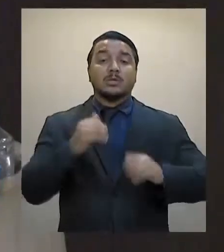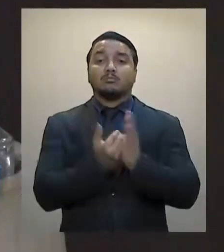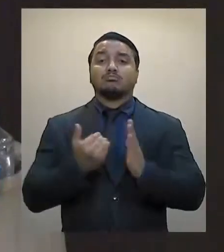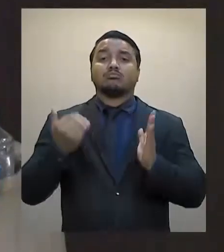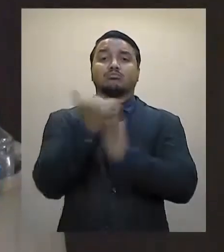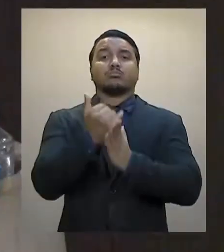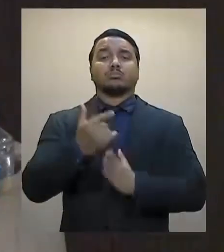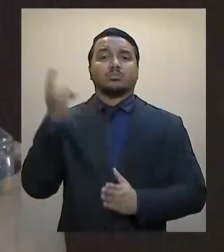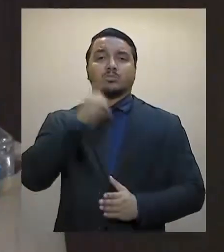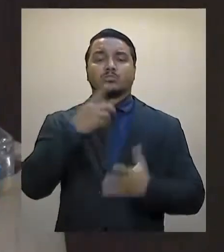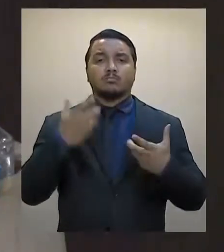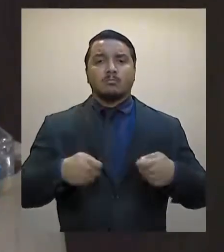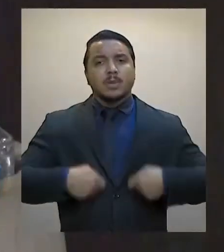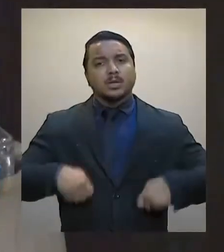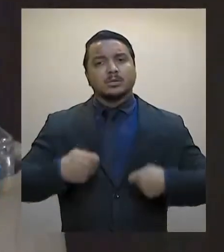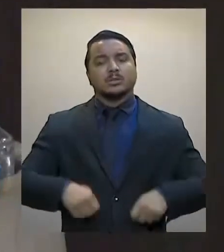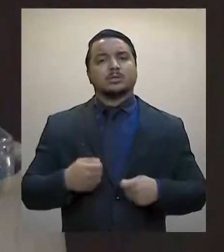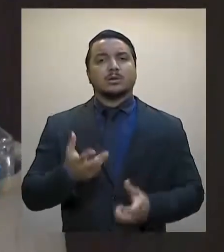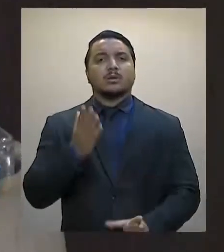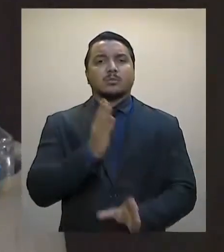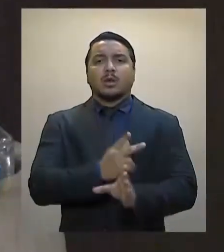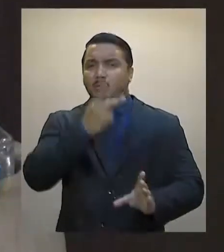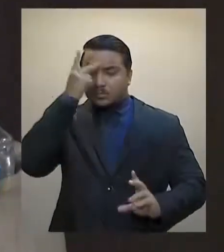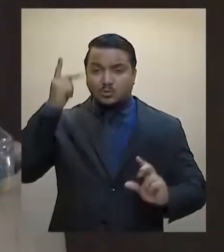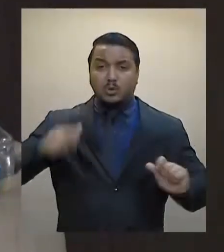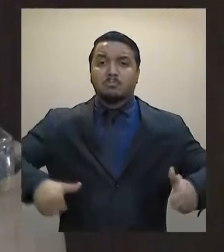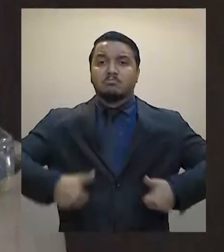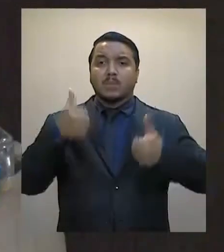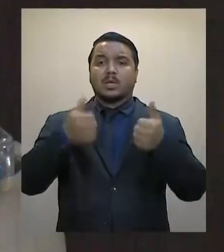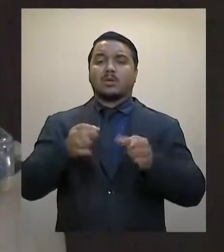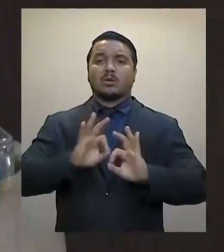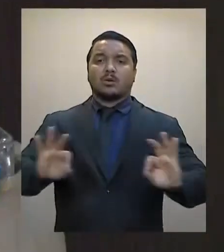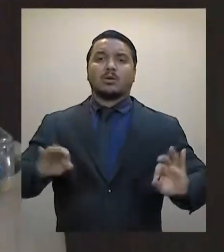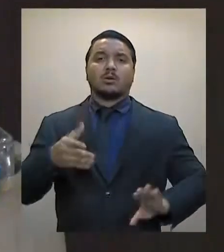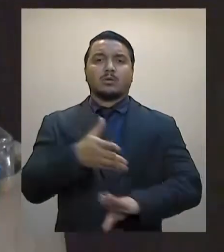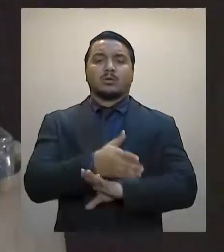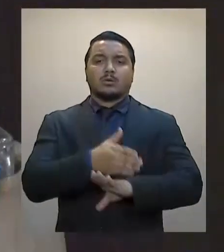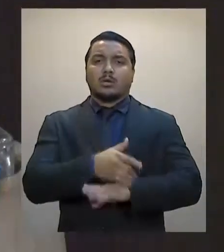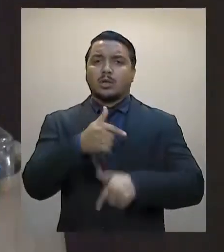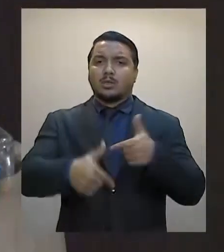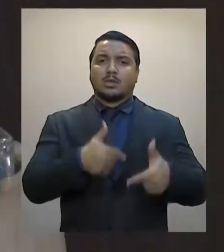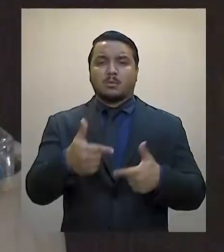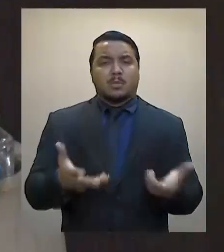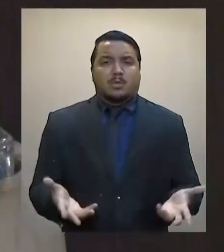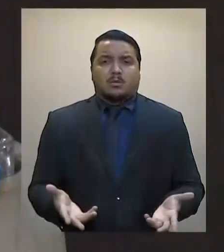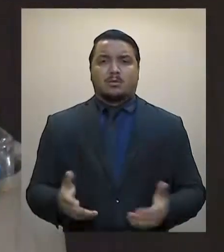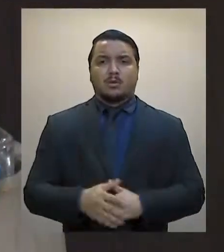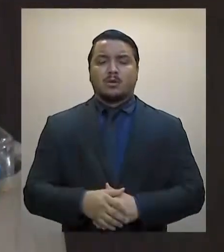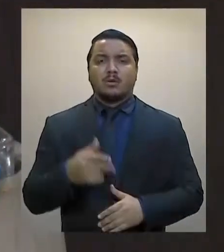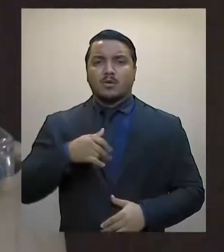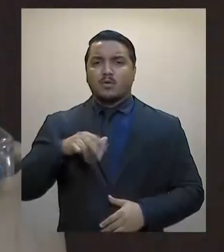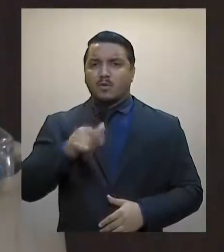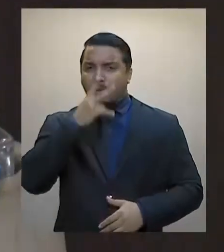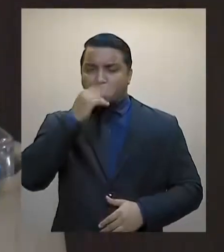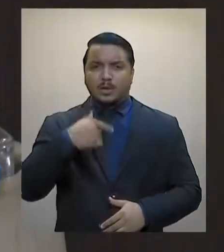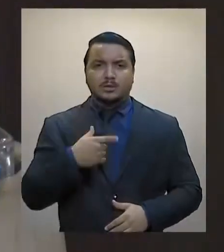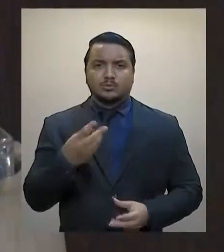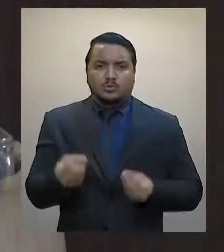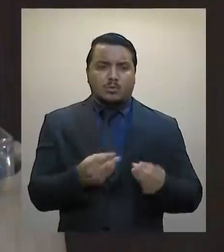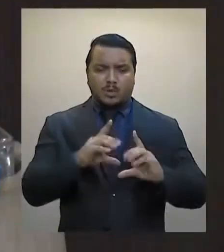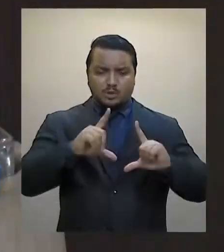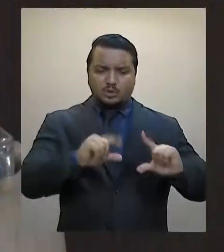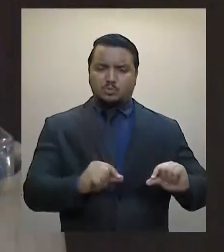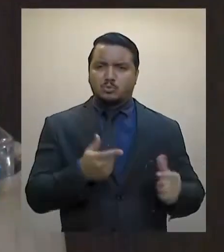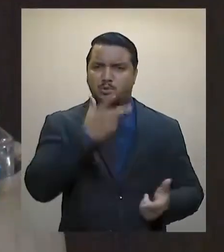nós queremos atrair as melhores cabeças para o serviço público. Eu não vou fazer isso desmontando as carreiras e